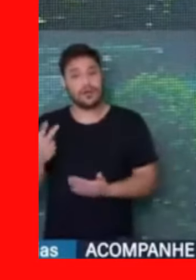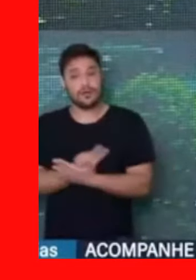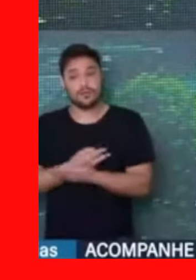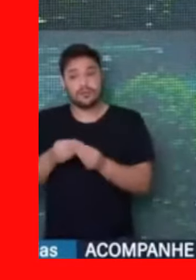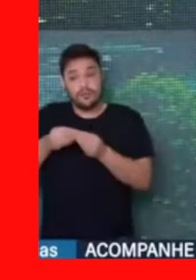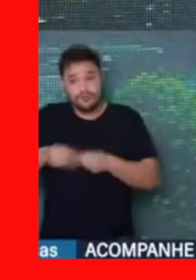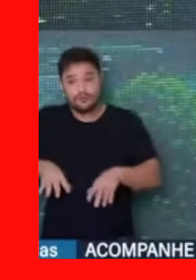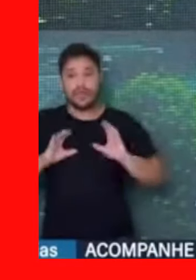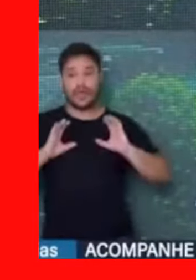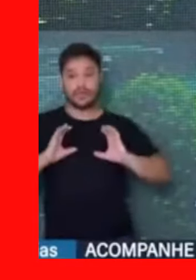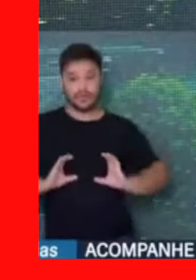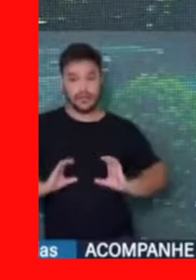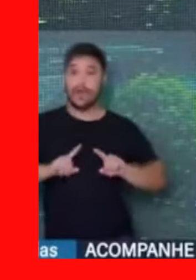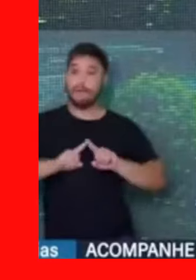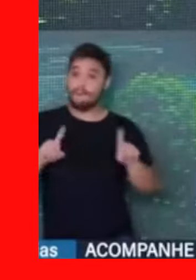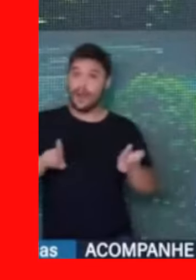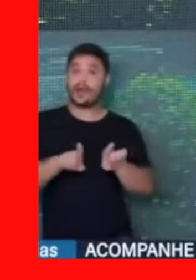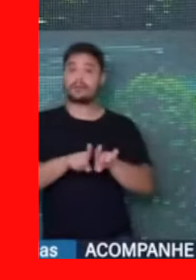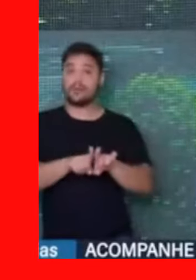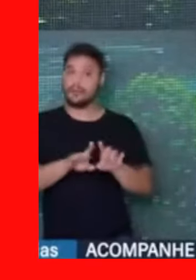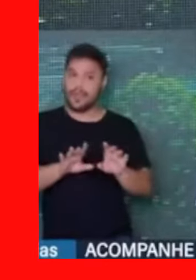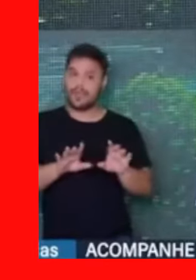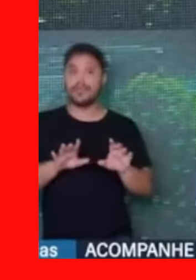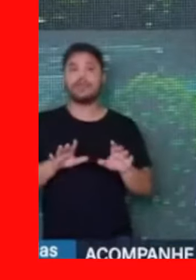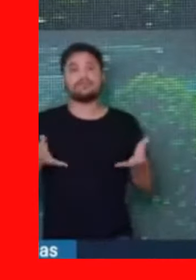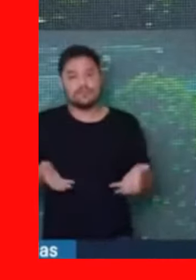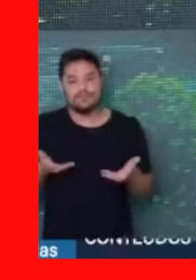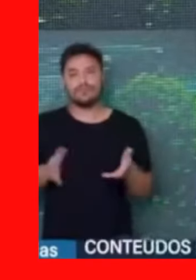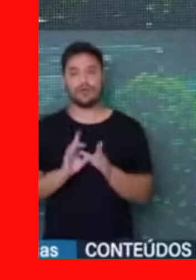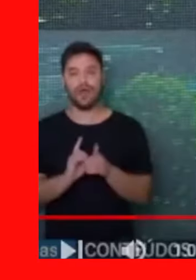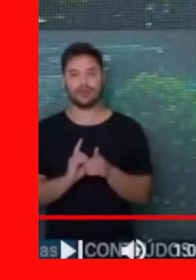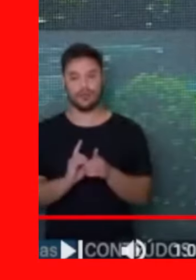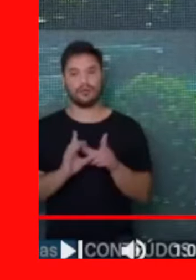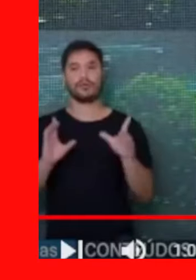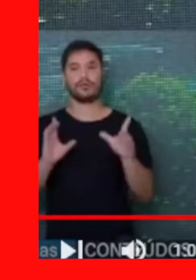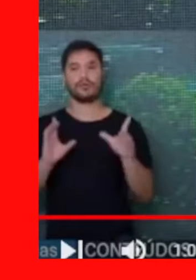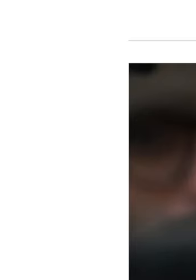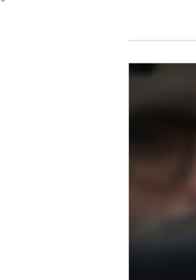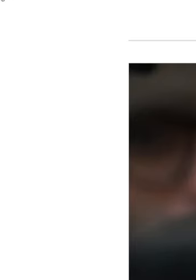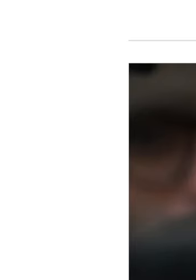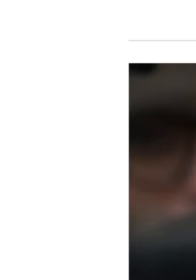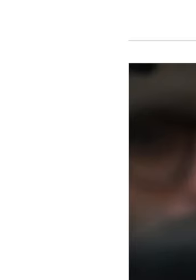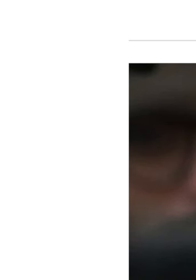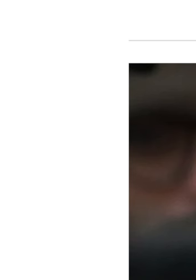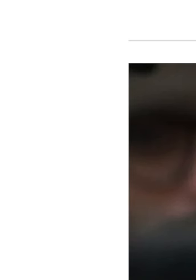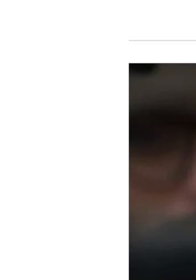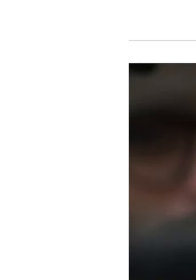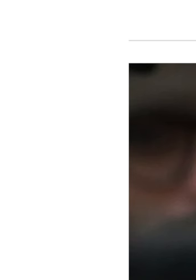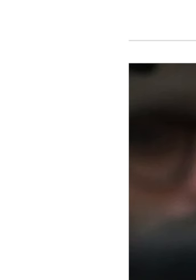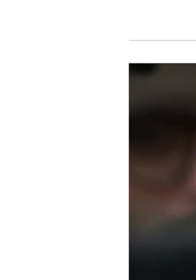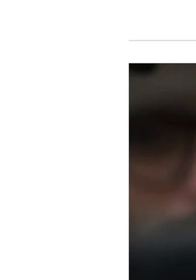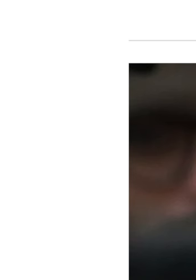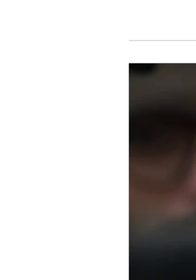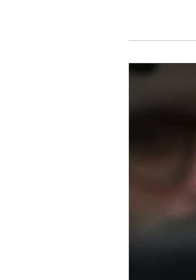também mobilizaram as forças democráticas há um ano, precisamente. Bom dia, senhoras e senhores. Hoje